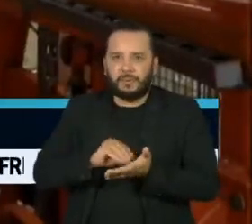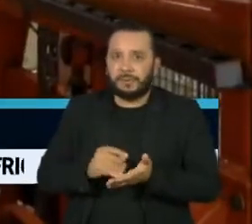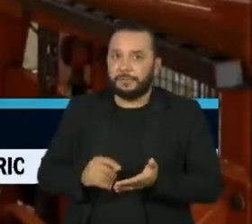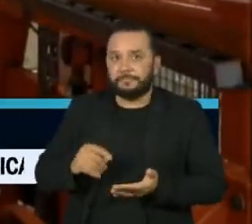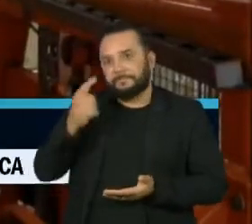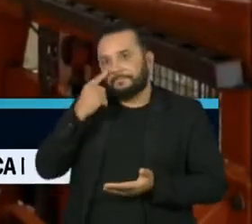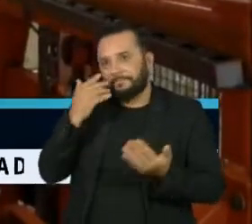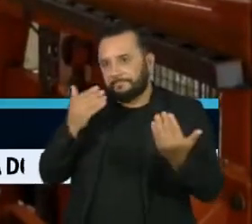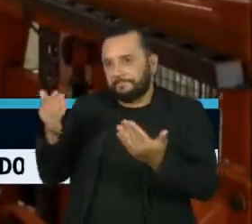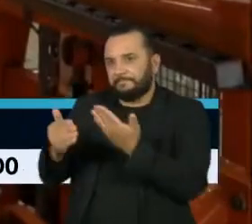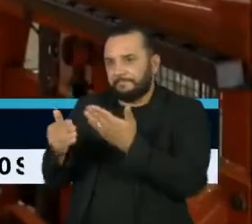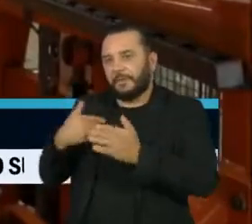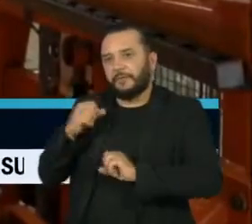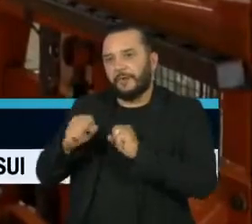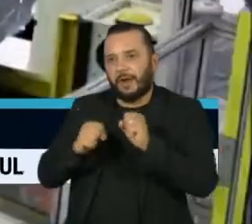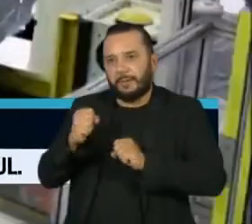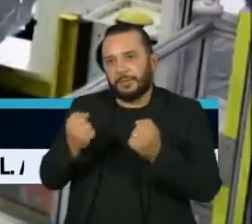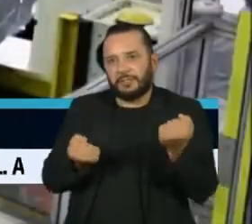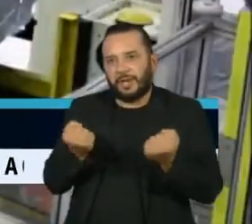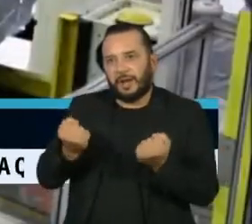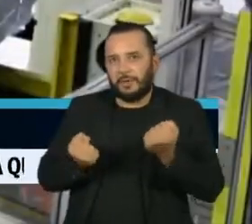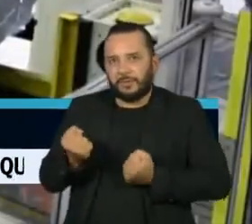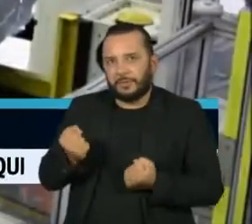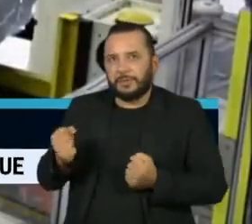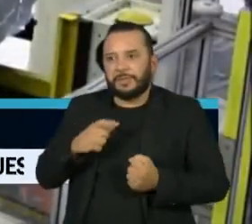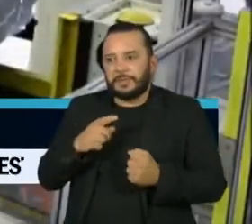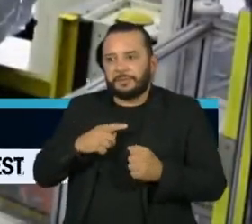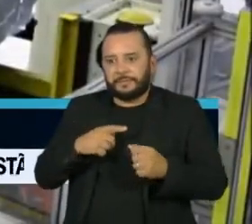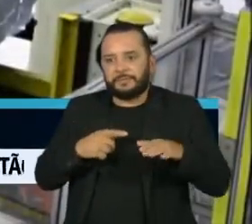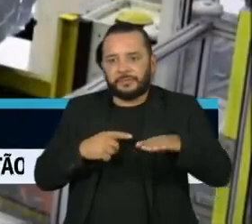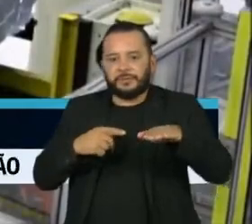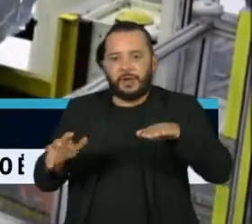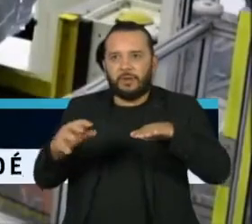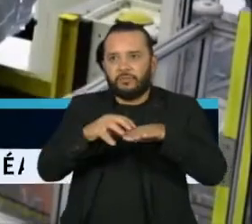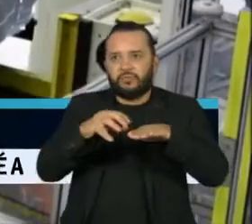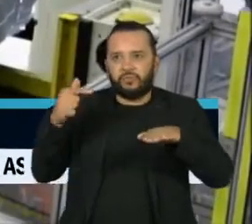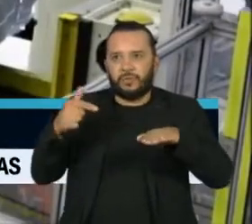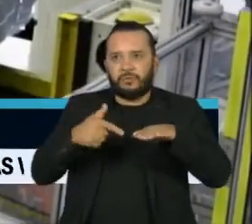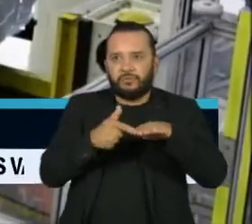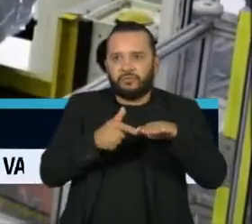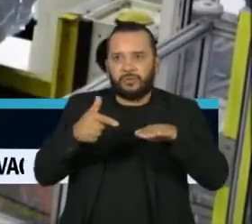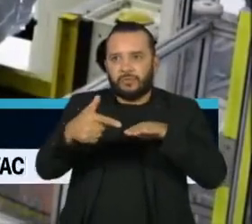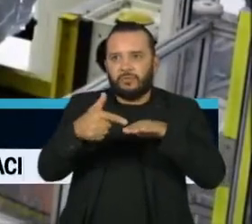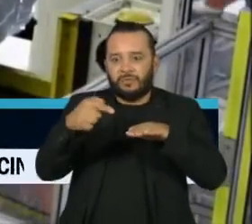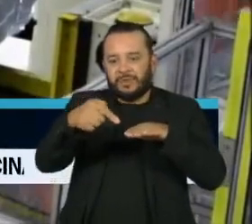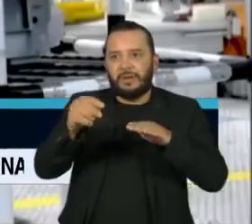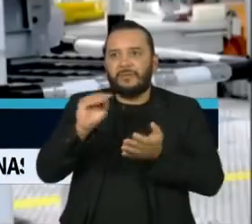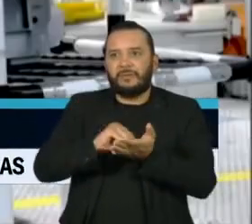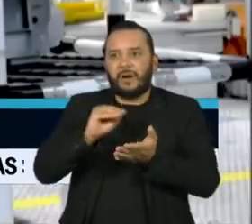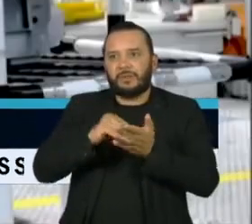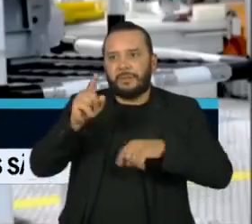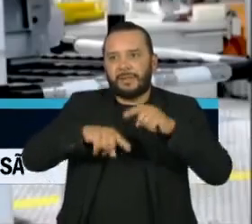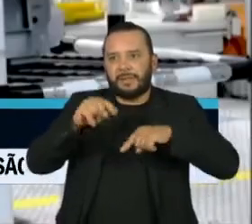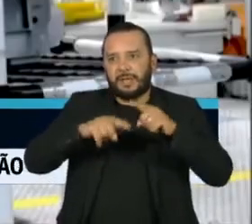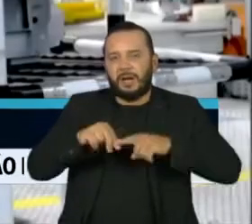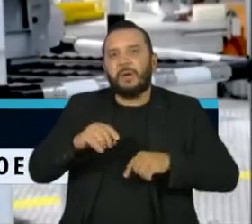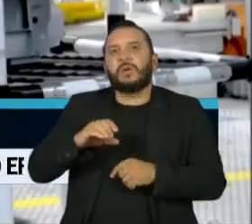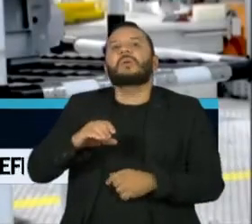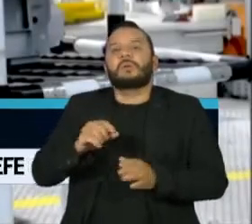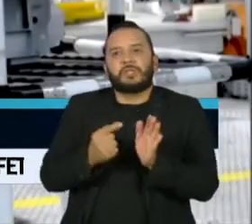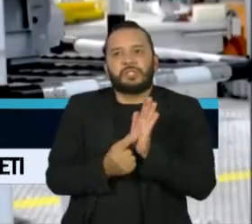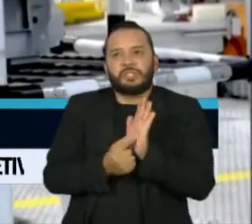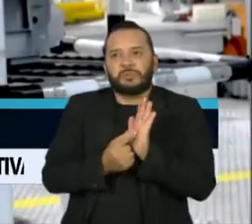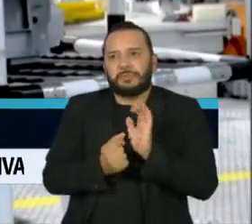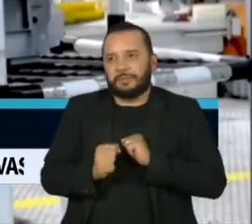mais visível foi nas montadoras de veículos. Linhas de produção chegaram a ser interrompidas por falta de chips. Cerca de 120